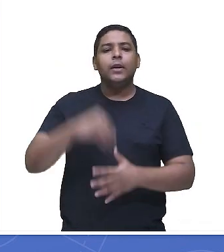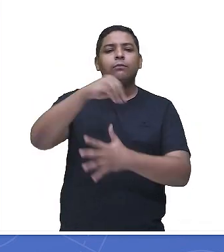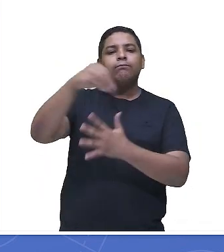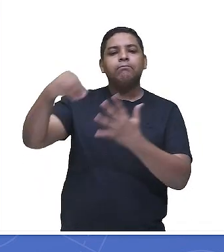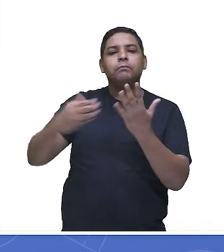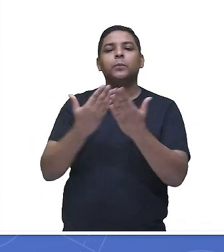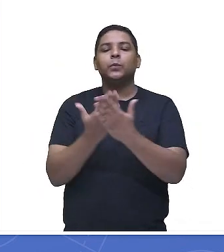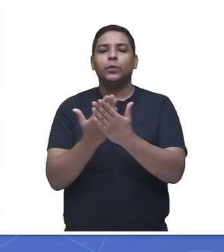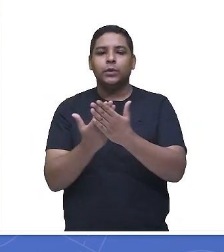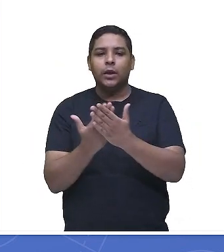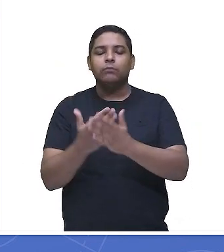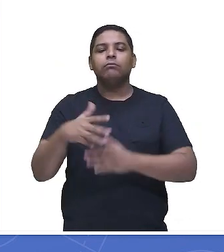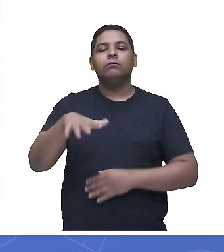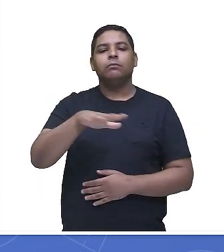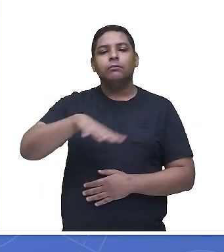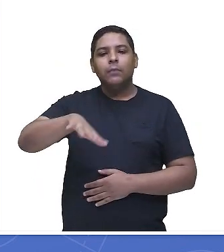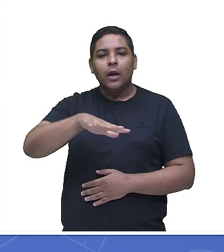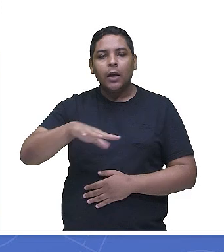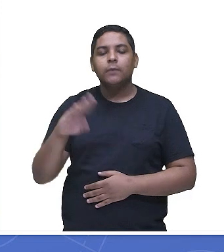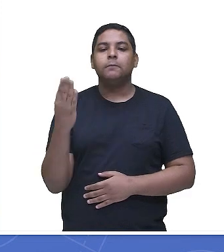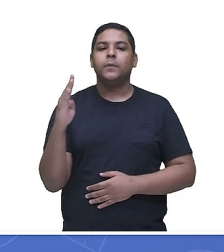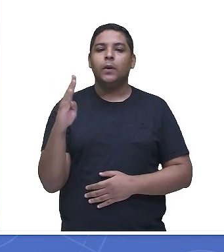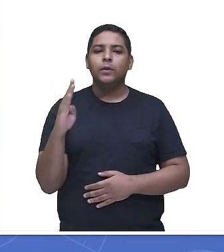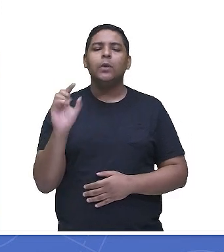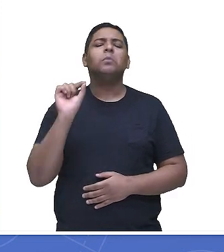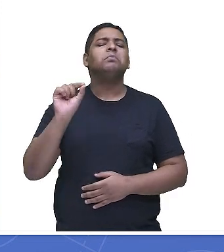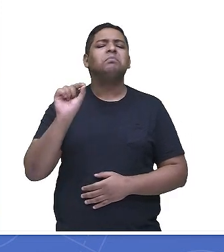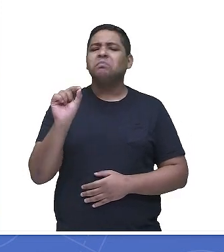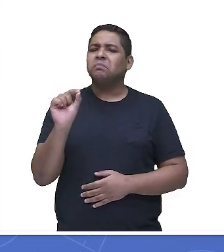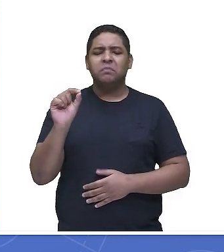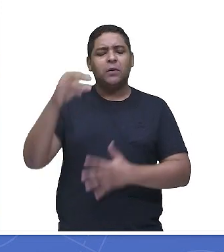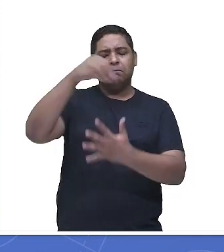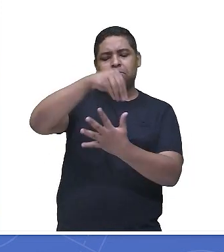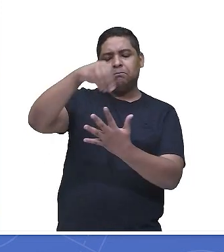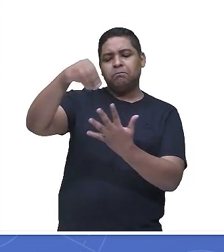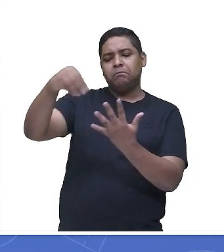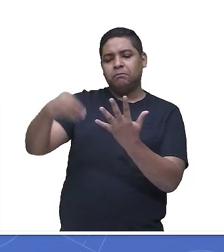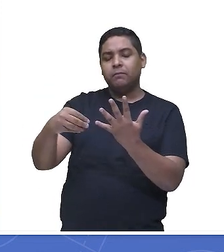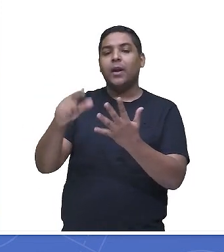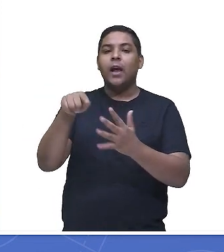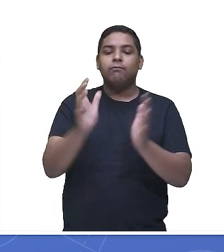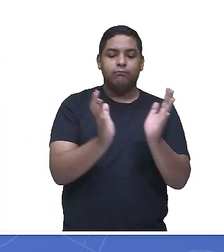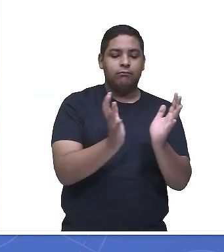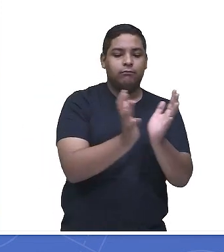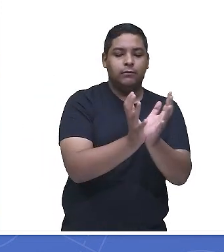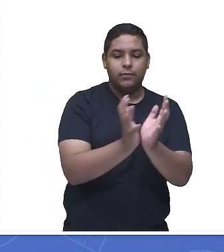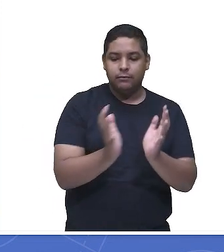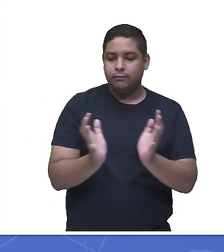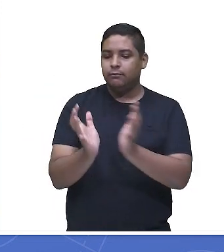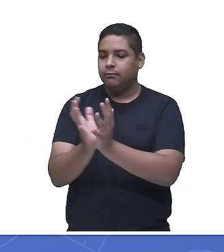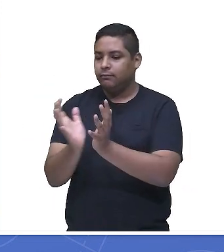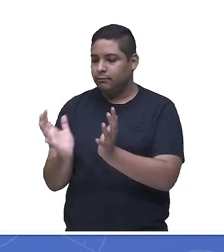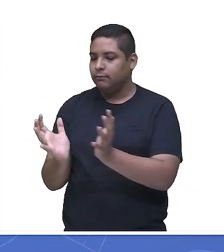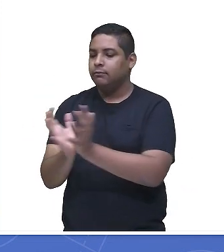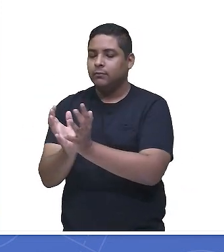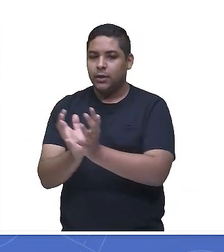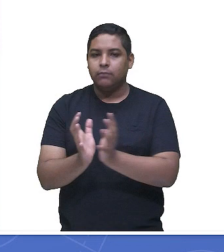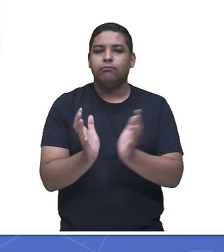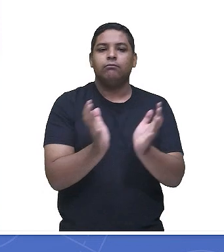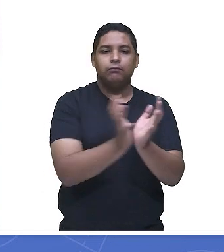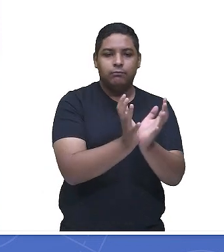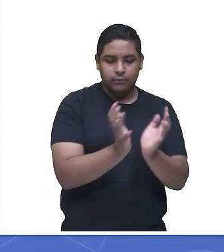estudados pela biologia. O que é que são os reinos, gente? Os reinos são grupos, tá? Grandes grupos estudados